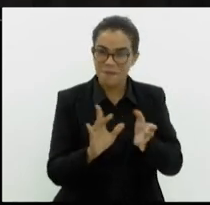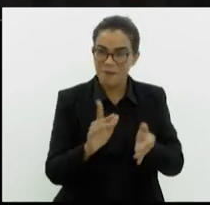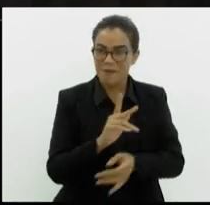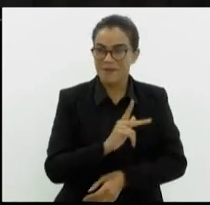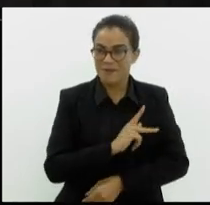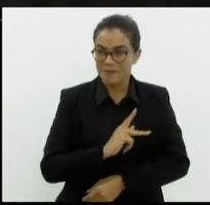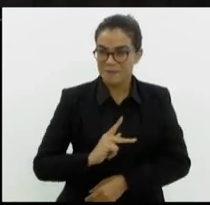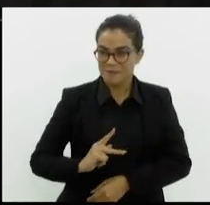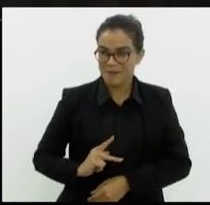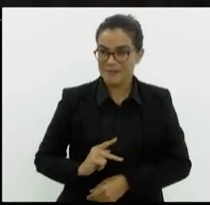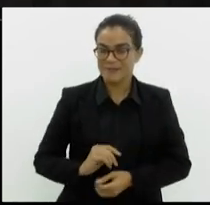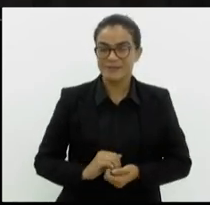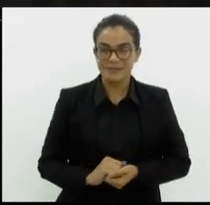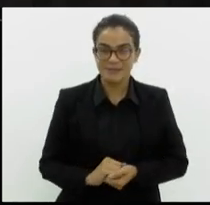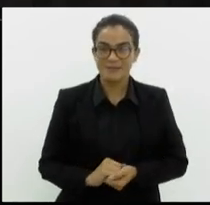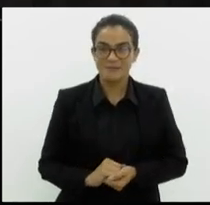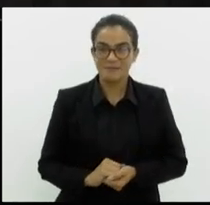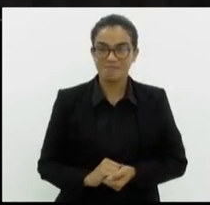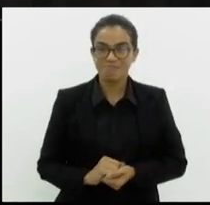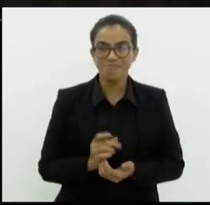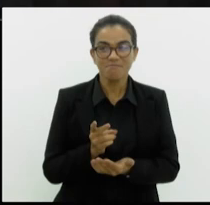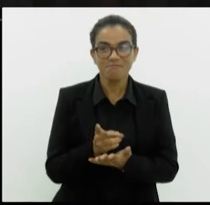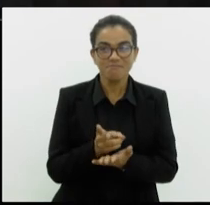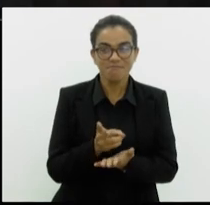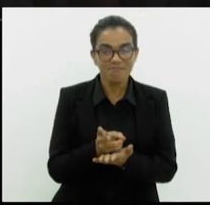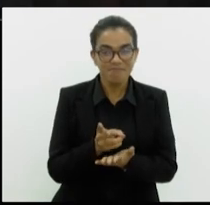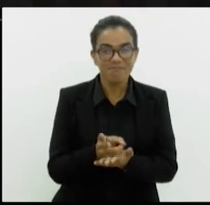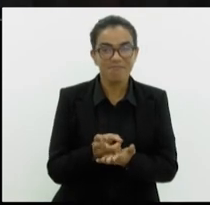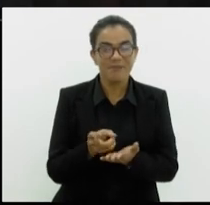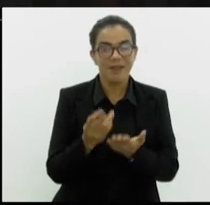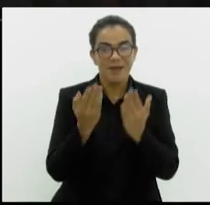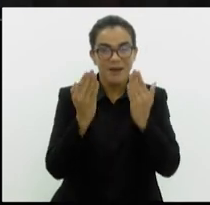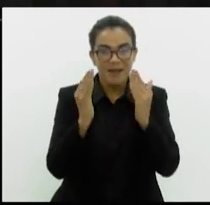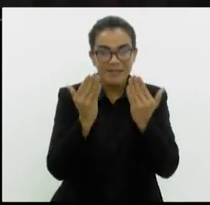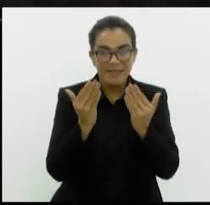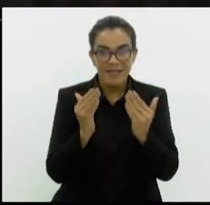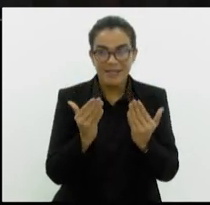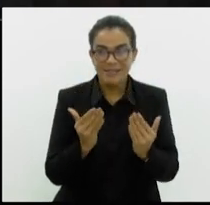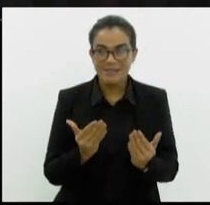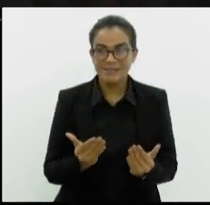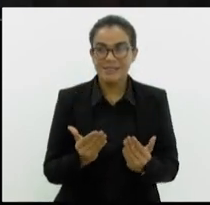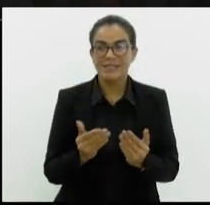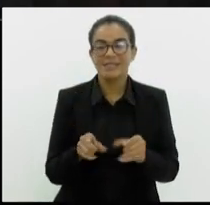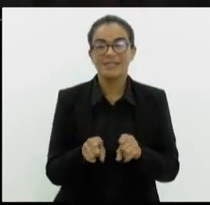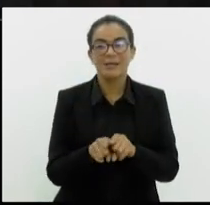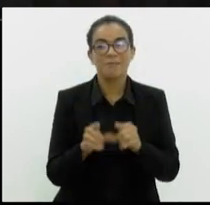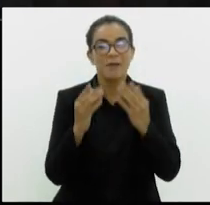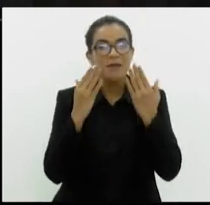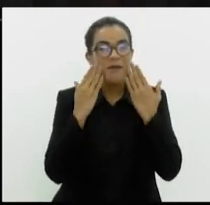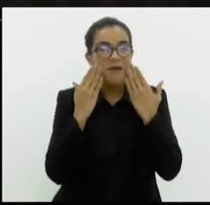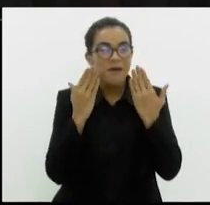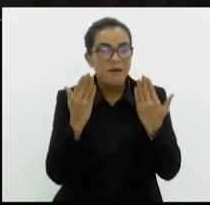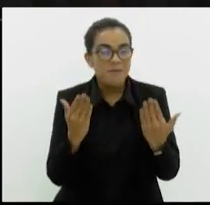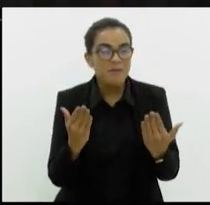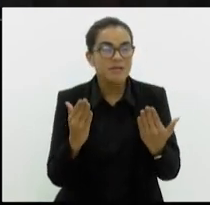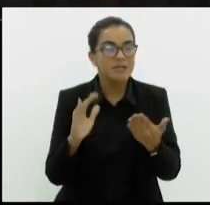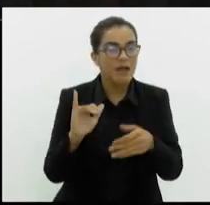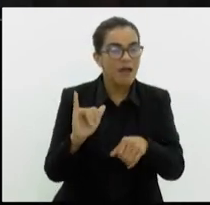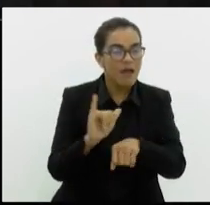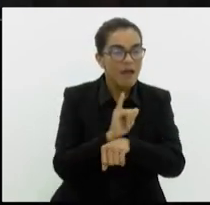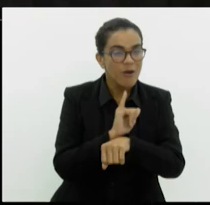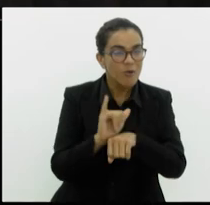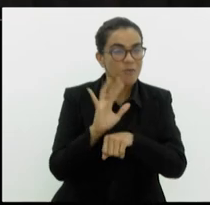né, para continuar essa análise e apresentar algumas